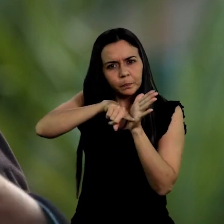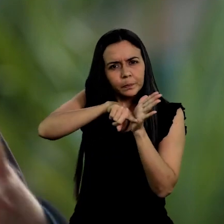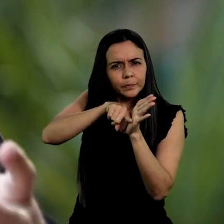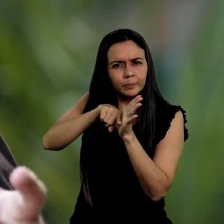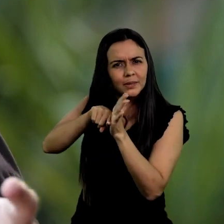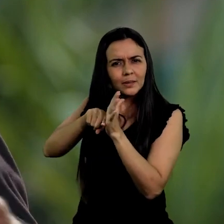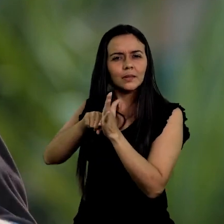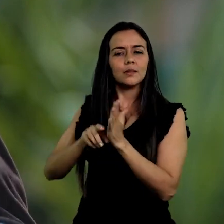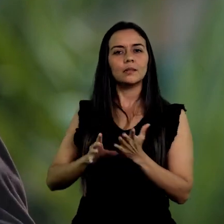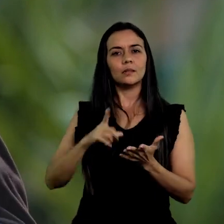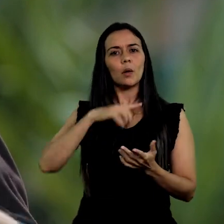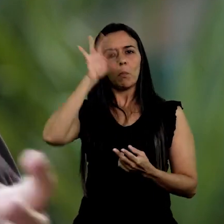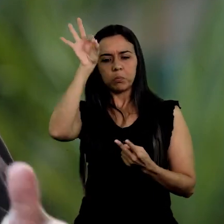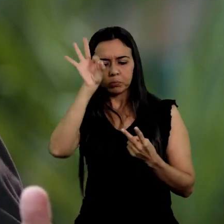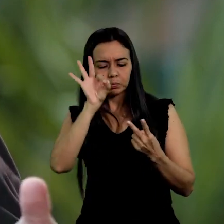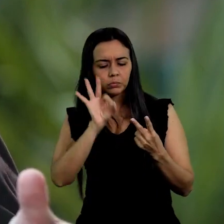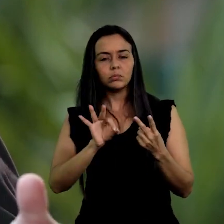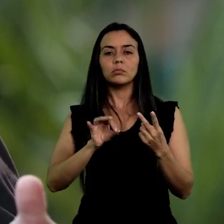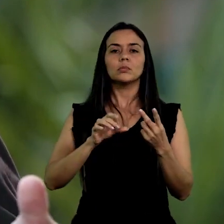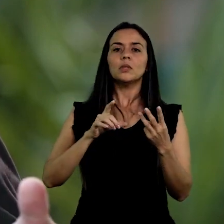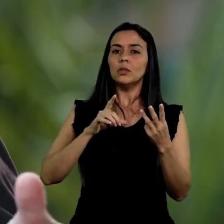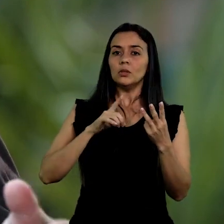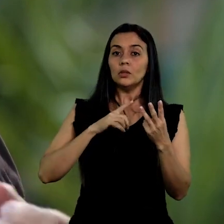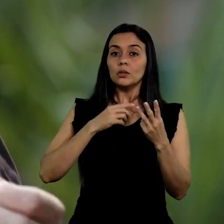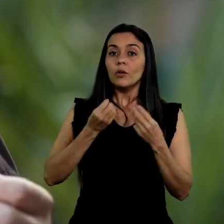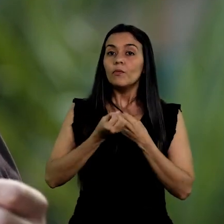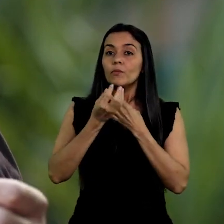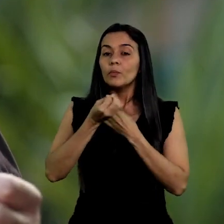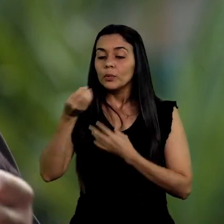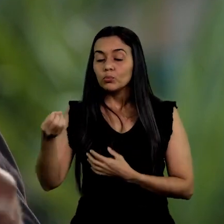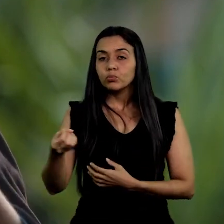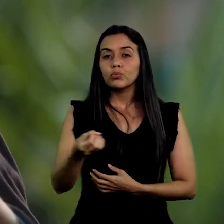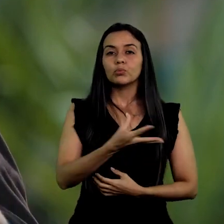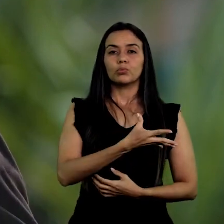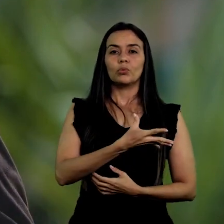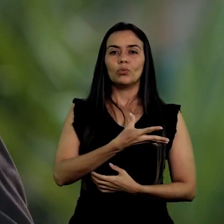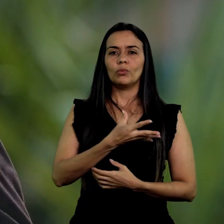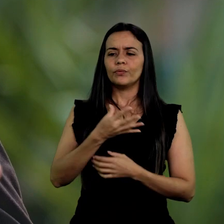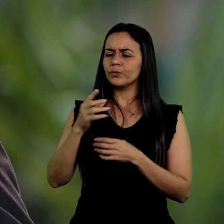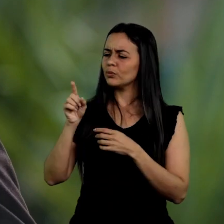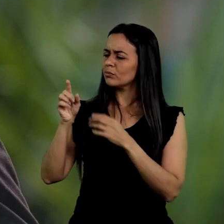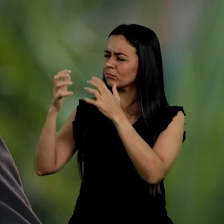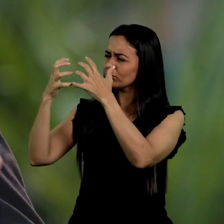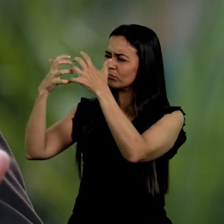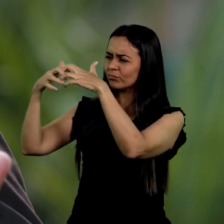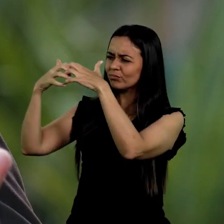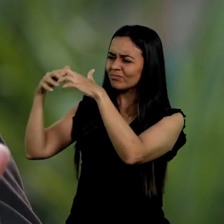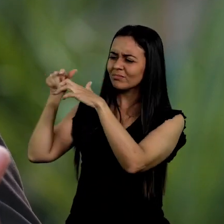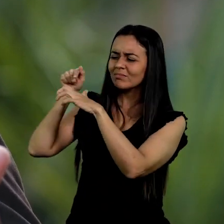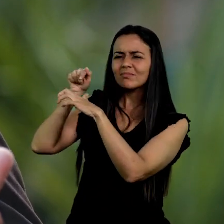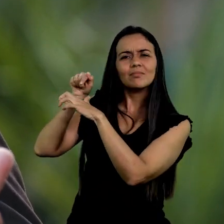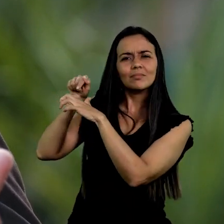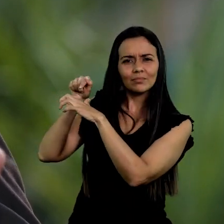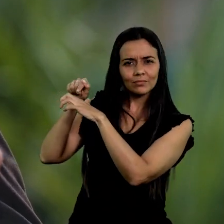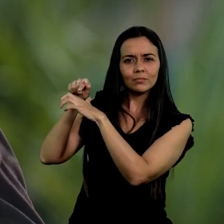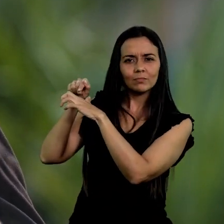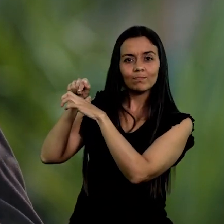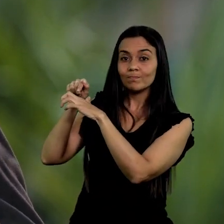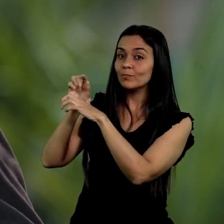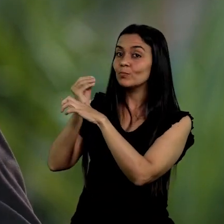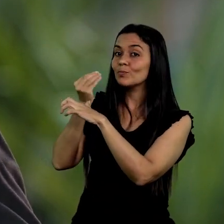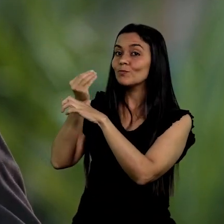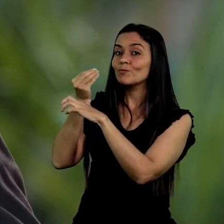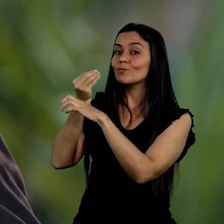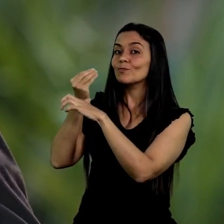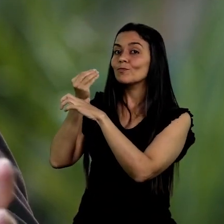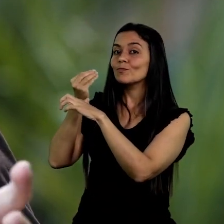né, epidemiológicas sendo publicadas na grande mídia, né? Então acho que está se dando uma atenção maior a isso, né?